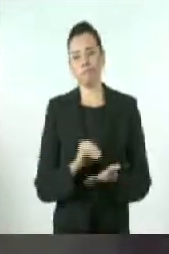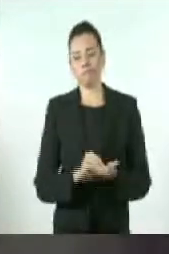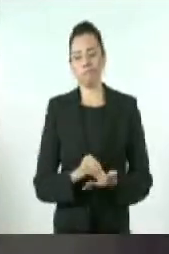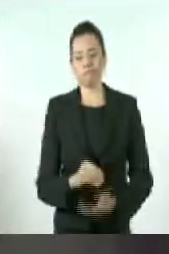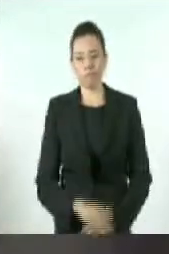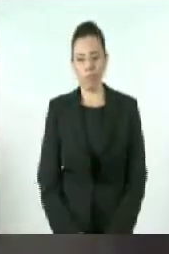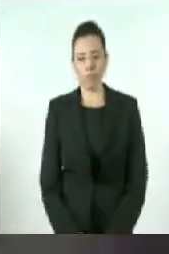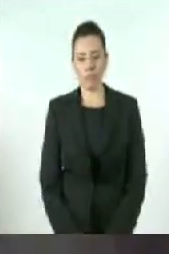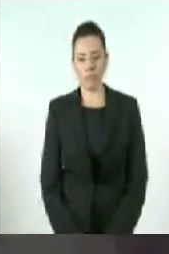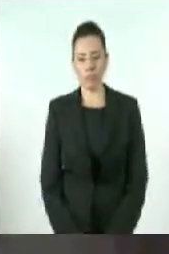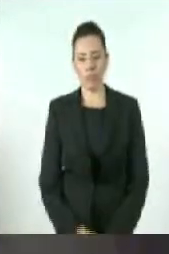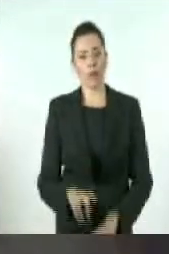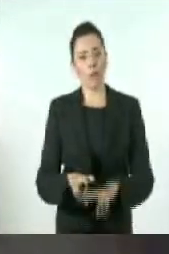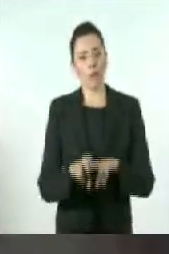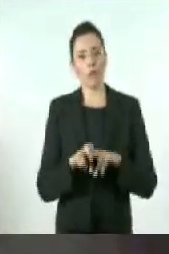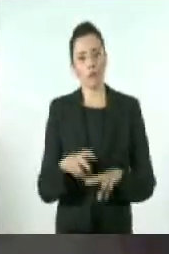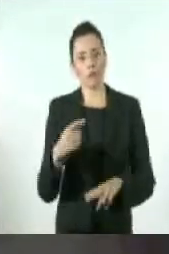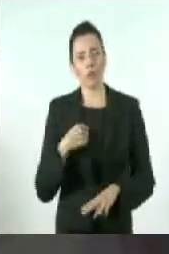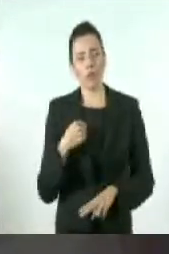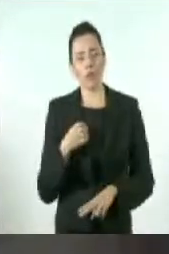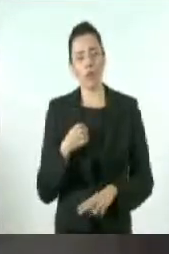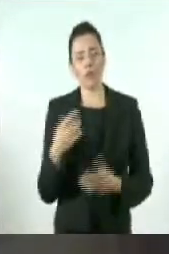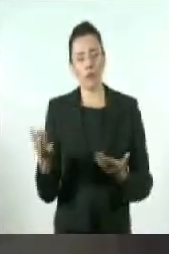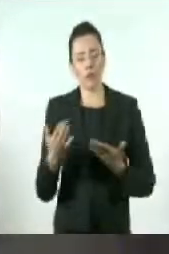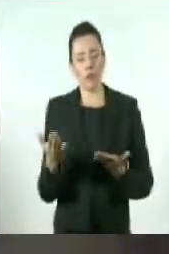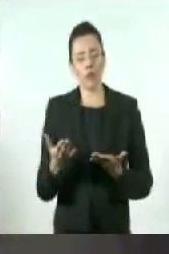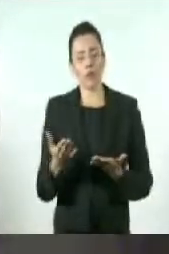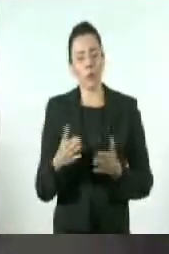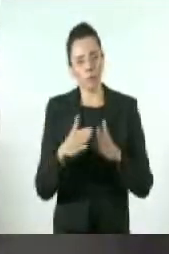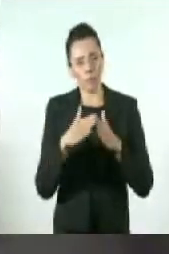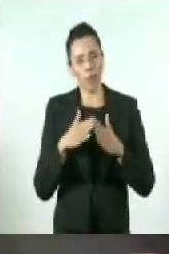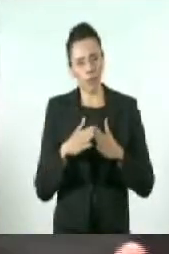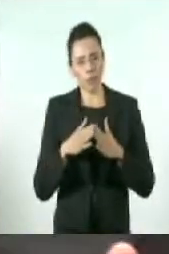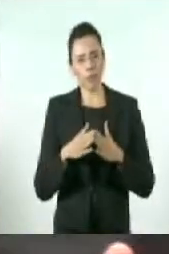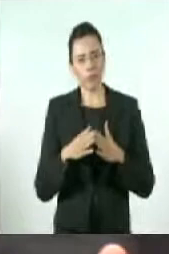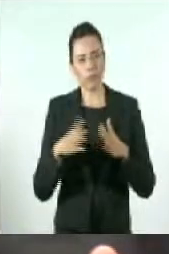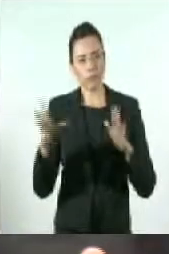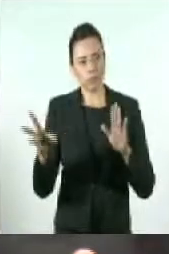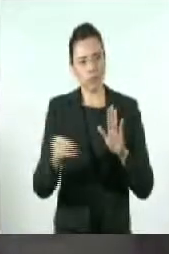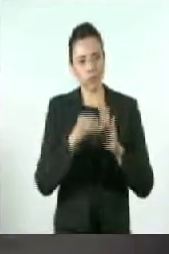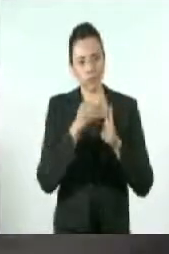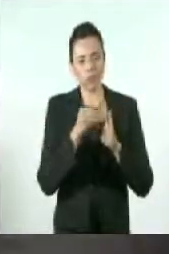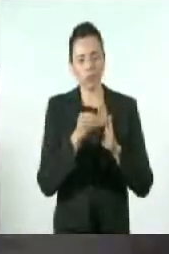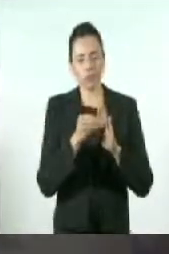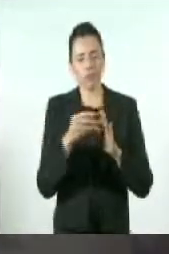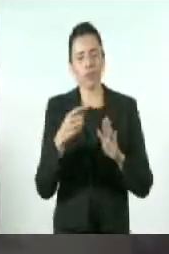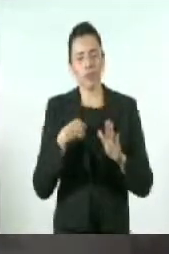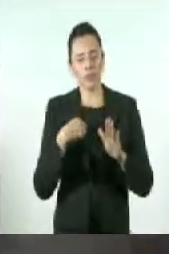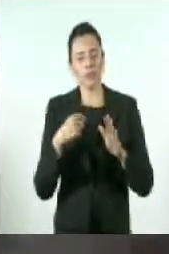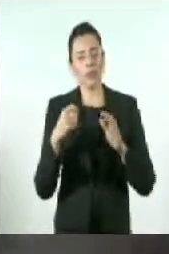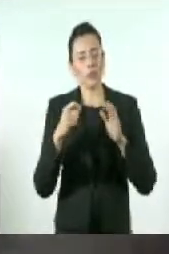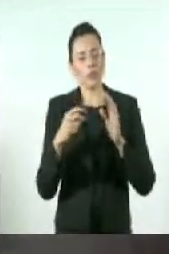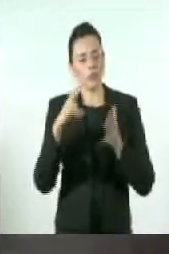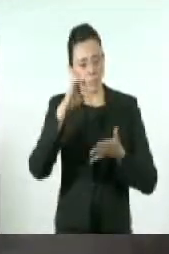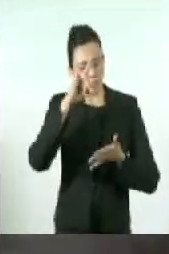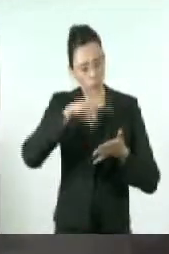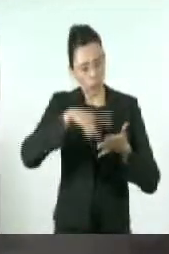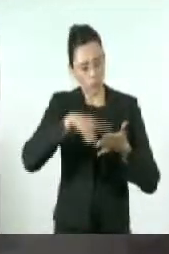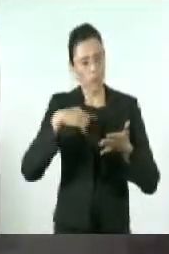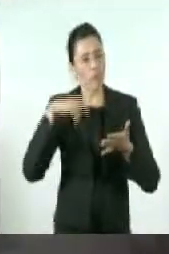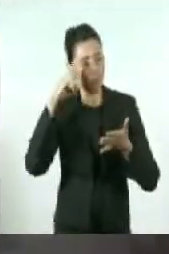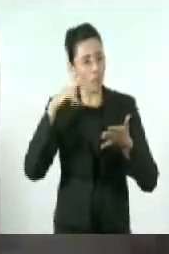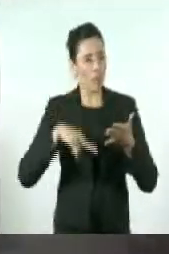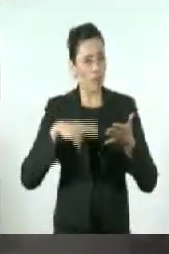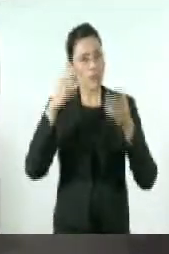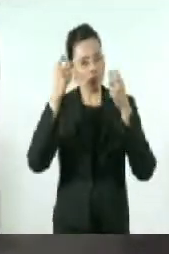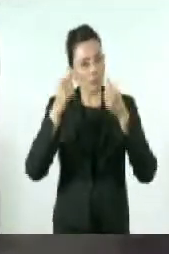trazer esse fato do acordo que foi firmado com o Ministério Público do Trabalho e reafirmado aí porque essas empresas não foram consultadas, porque a rescisão delas foi determinada pelo próprio